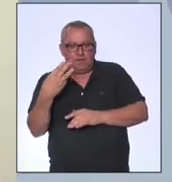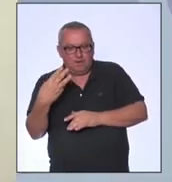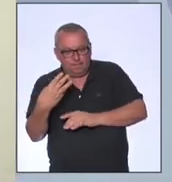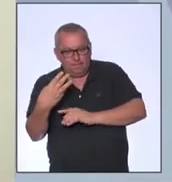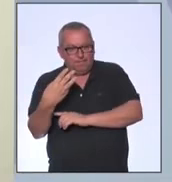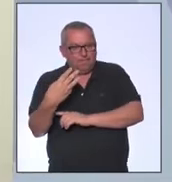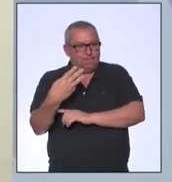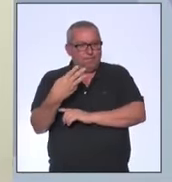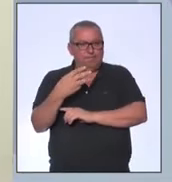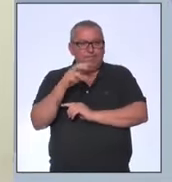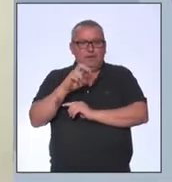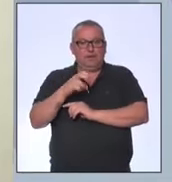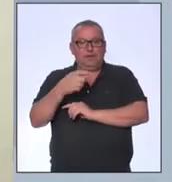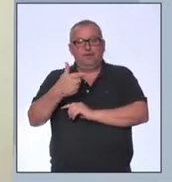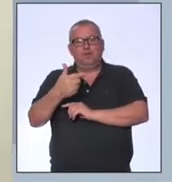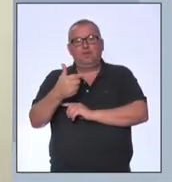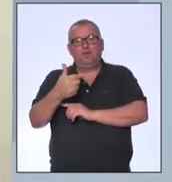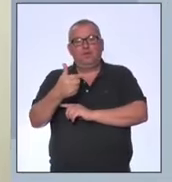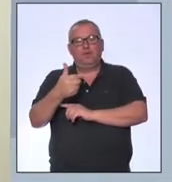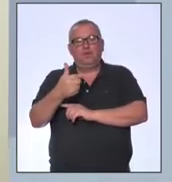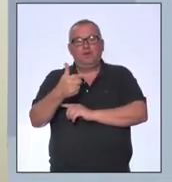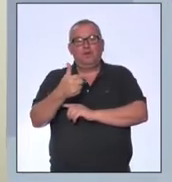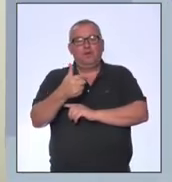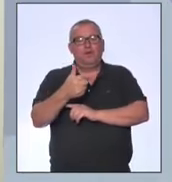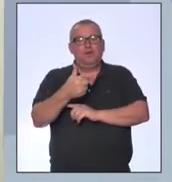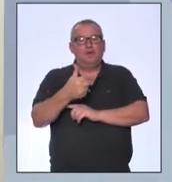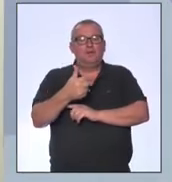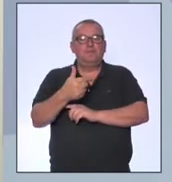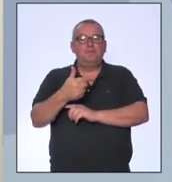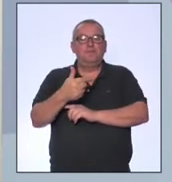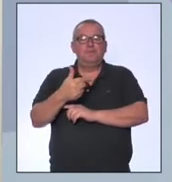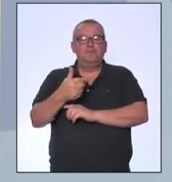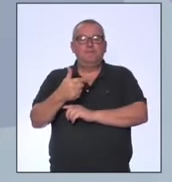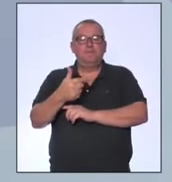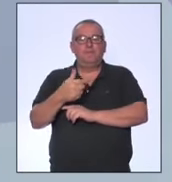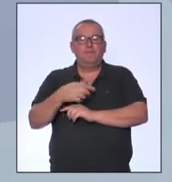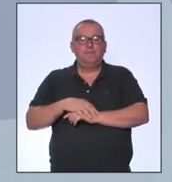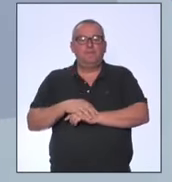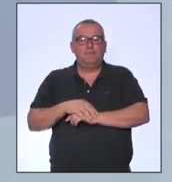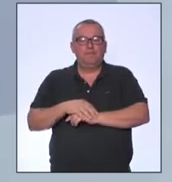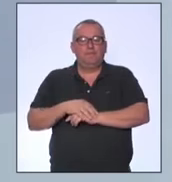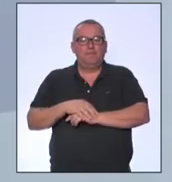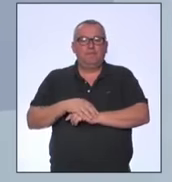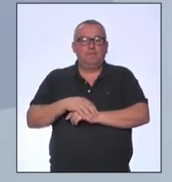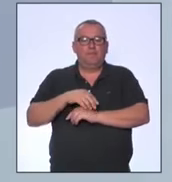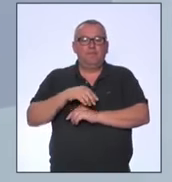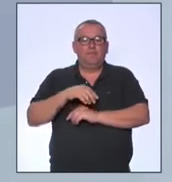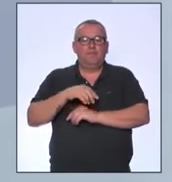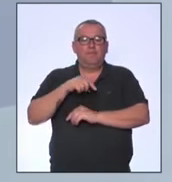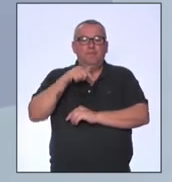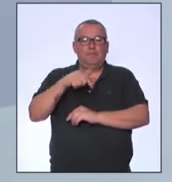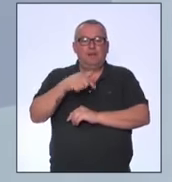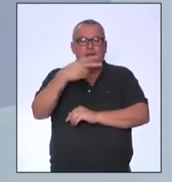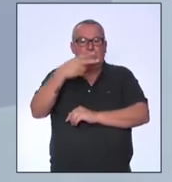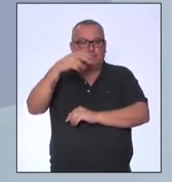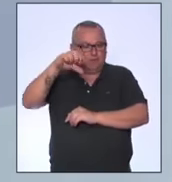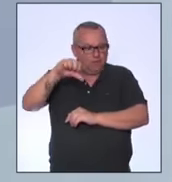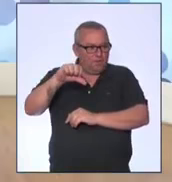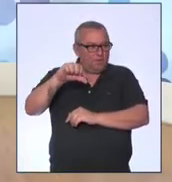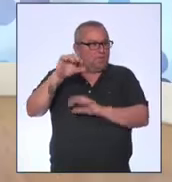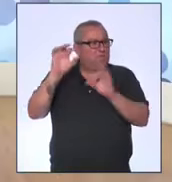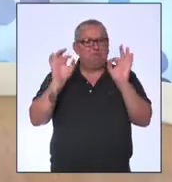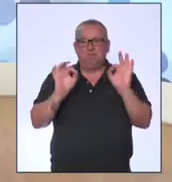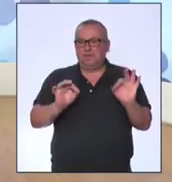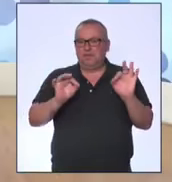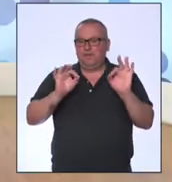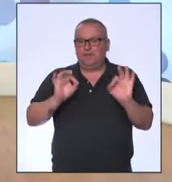343, 512, essa daí, hein? 512, 9 vezes 9, 81, vezes 9, 729? 729.